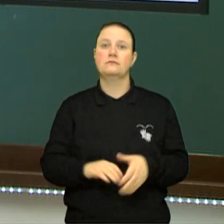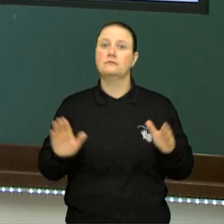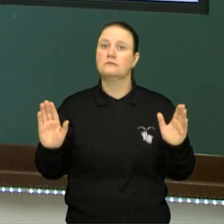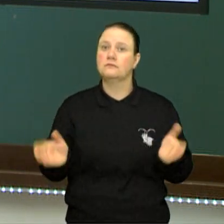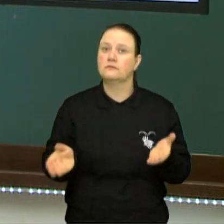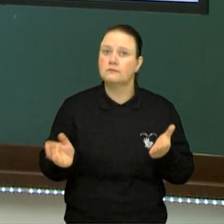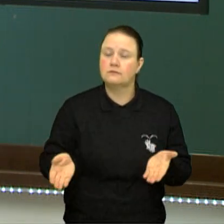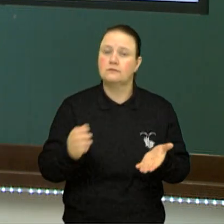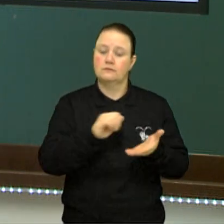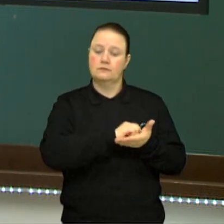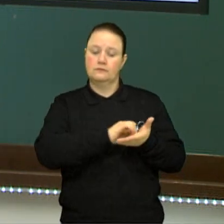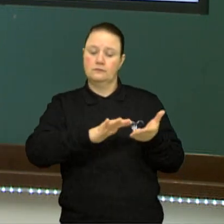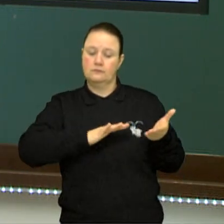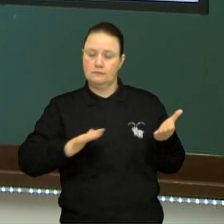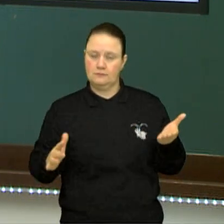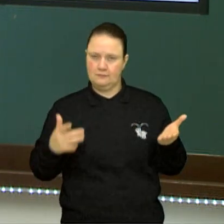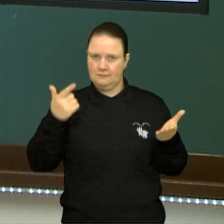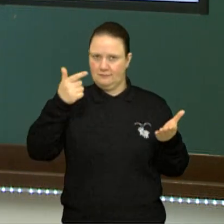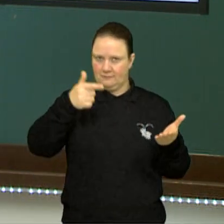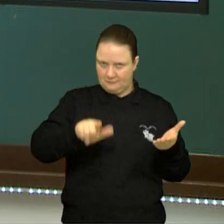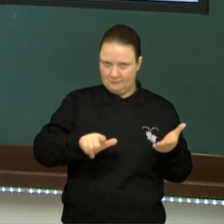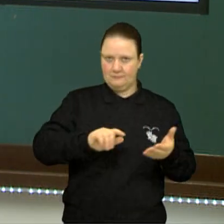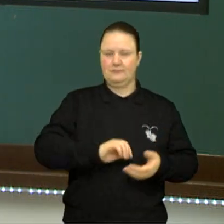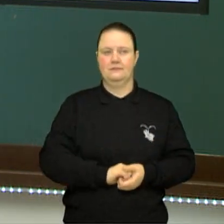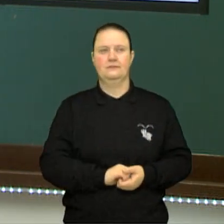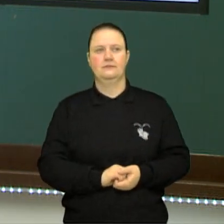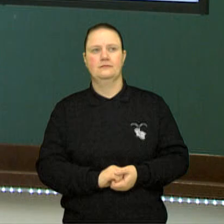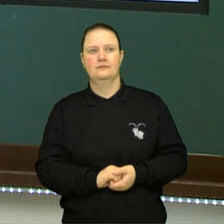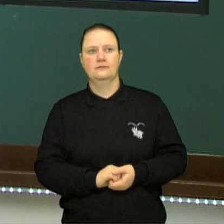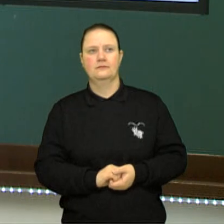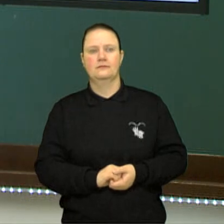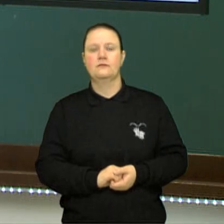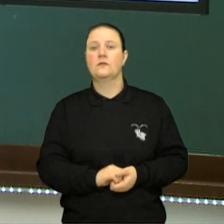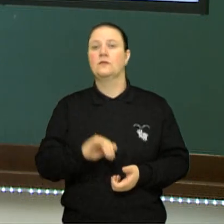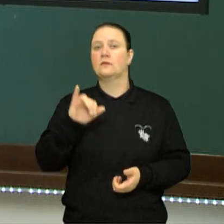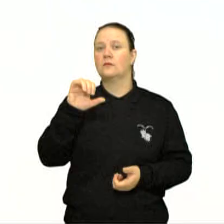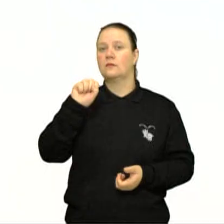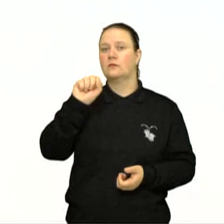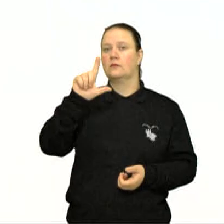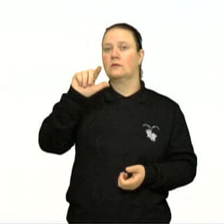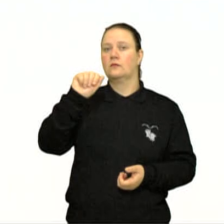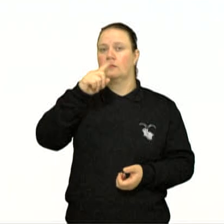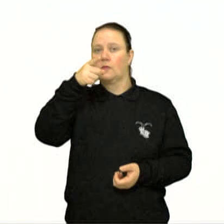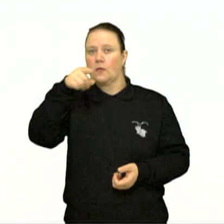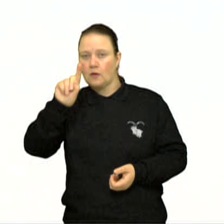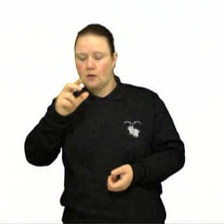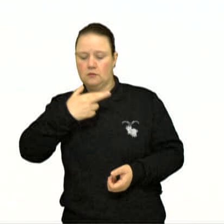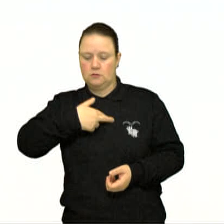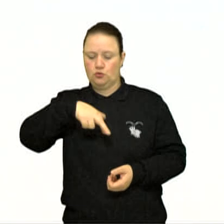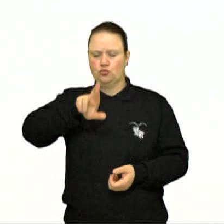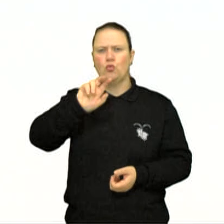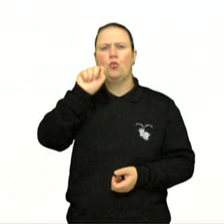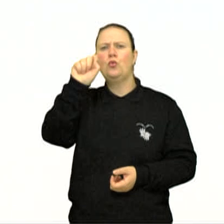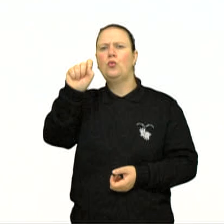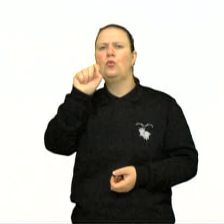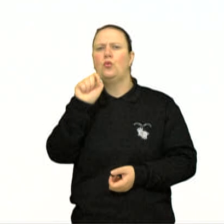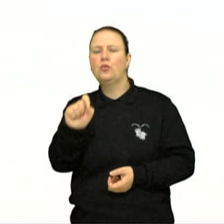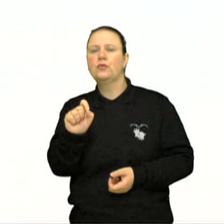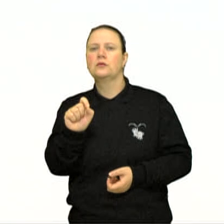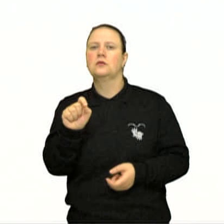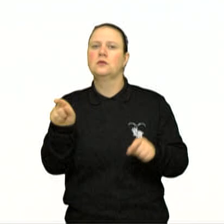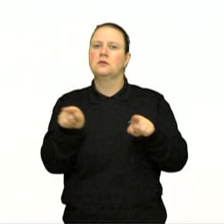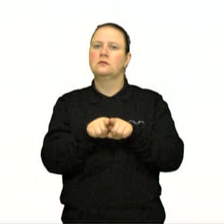E aqui vamos para mais uma atividade. O Islã, ele é uma religião ao mesmo tempo em que